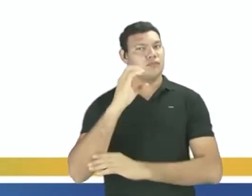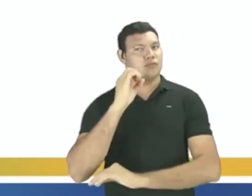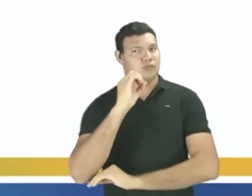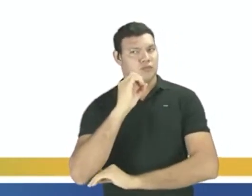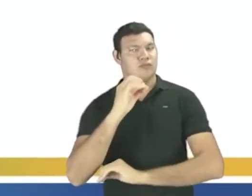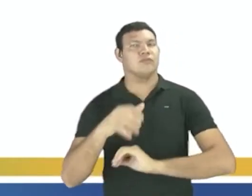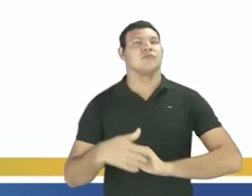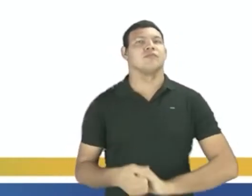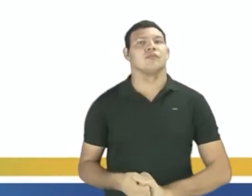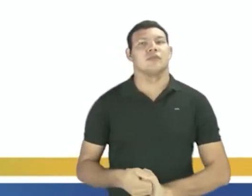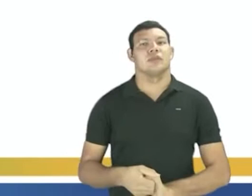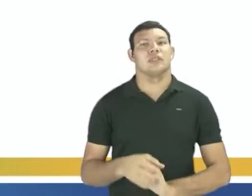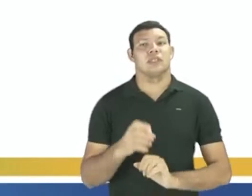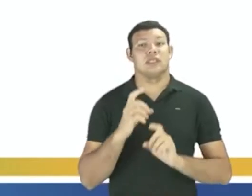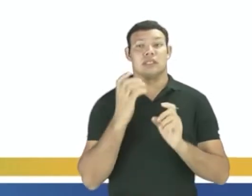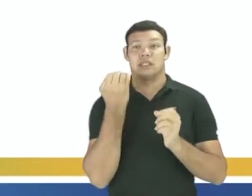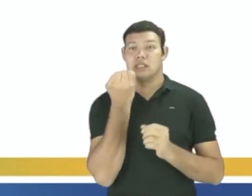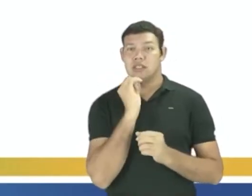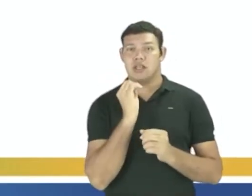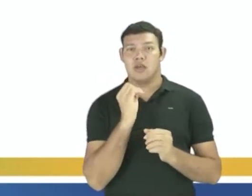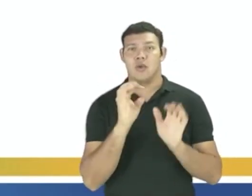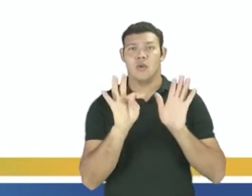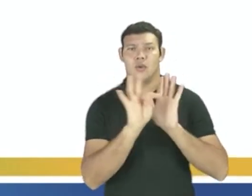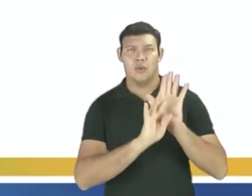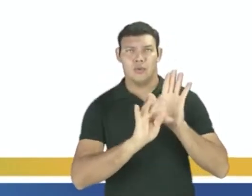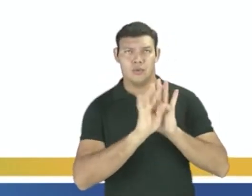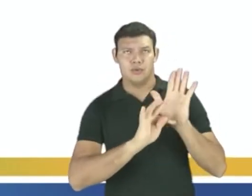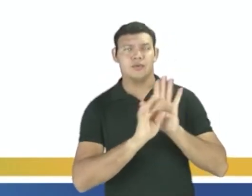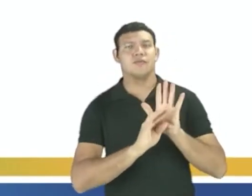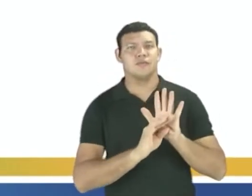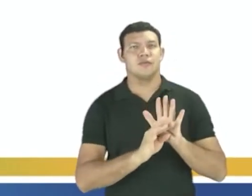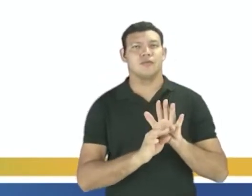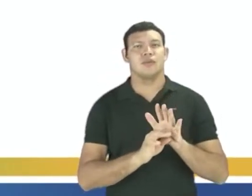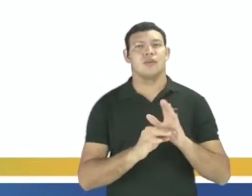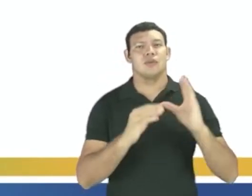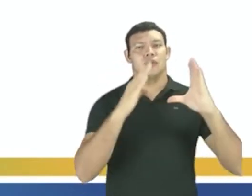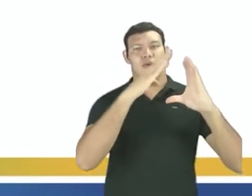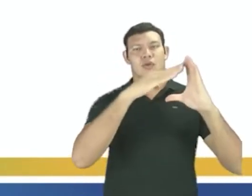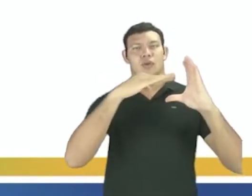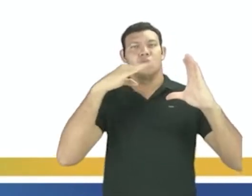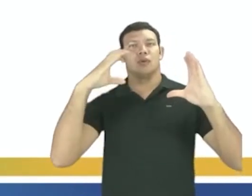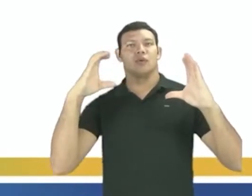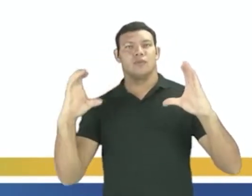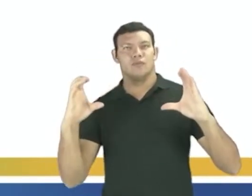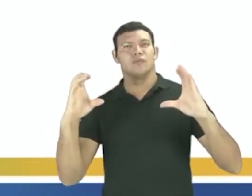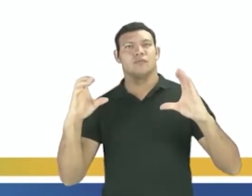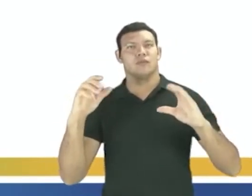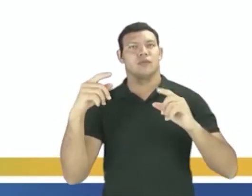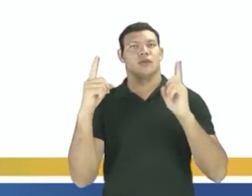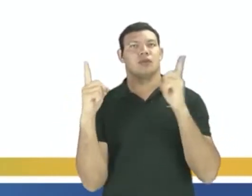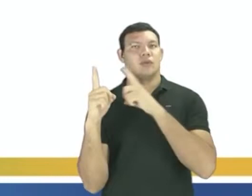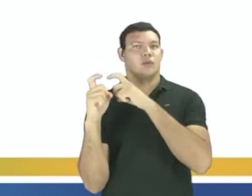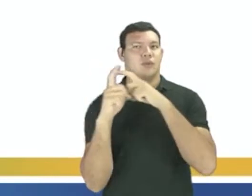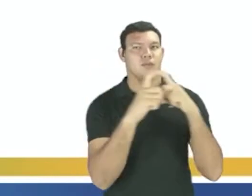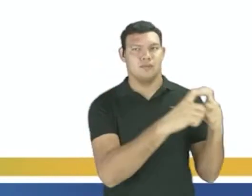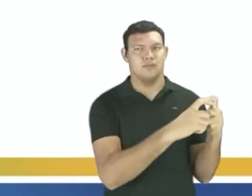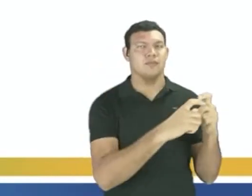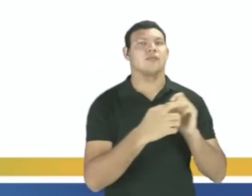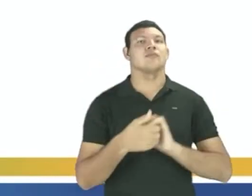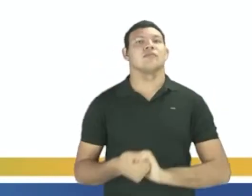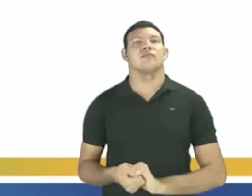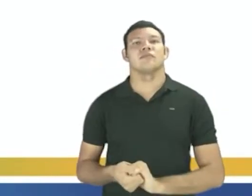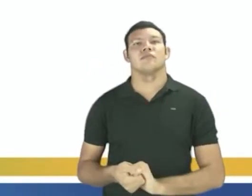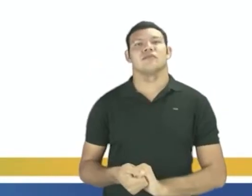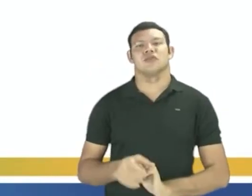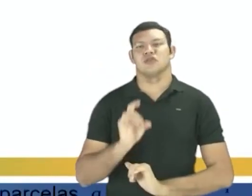Então, dada essa expressão, nós chamamos ela de função polinomial, né? Ou simplesmente é dado por